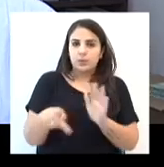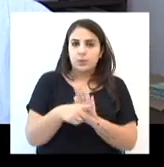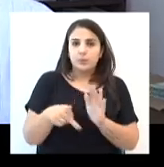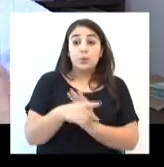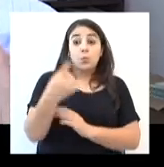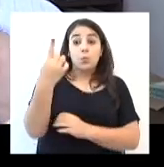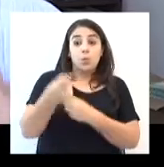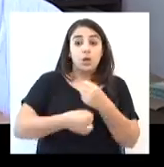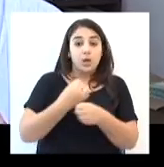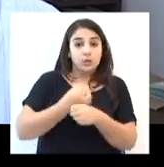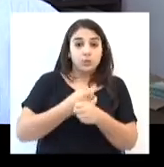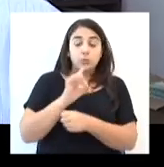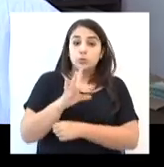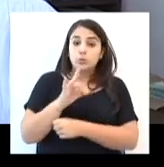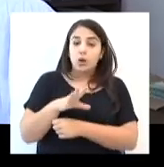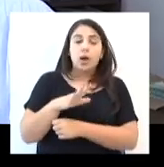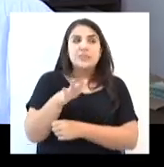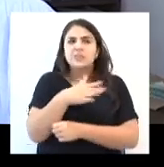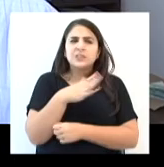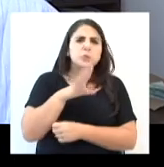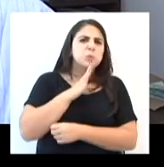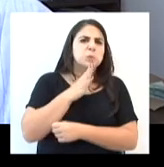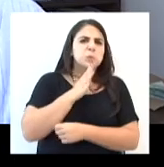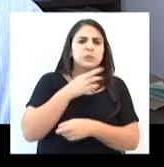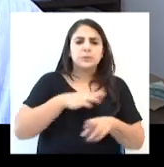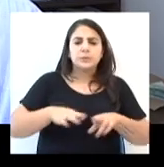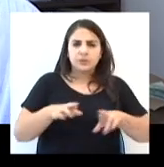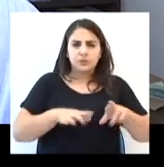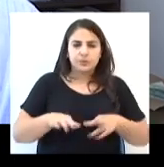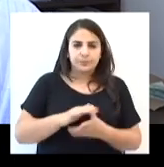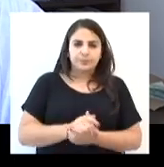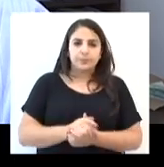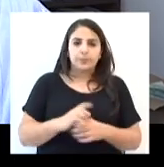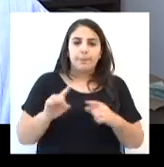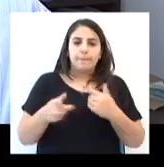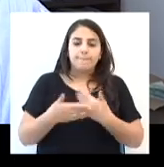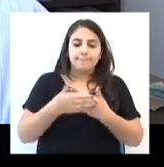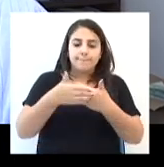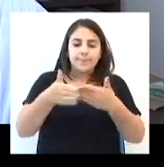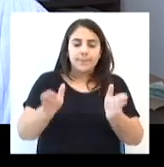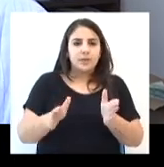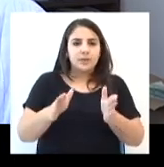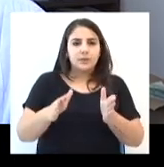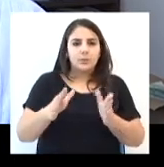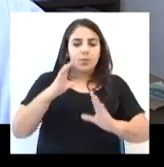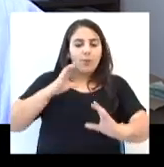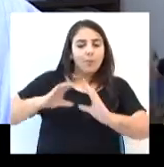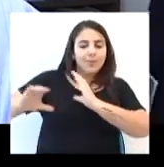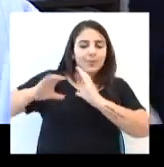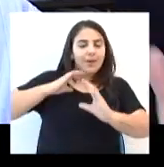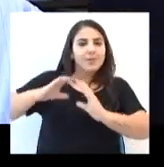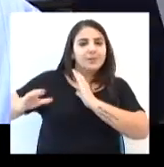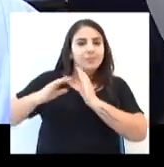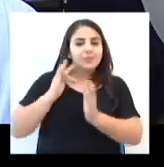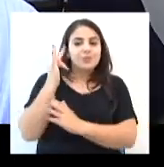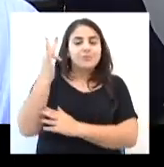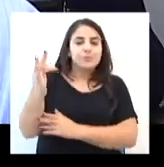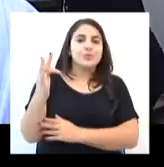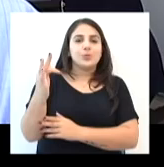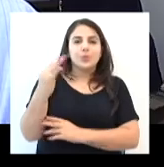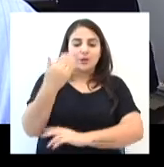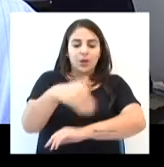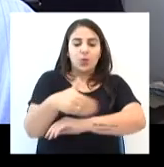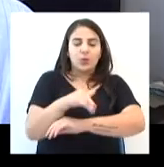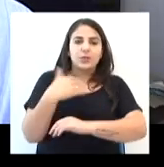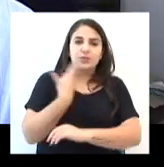há apenas um ano, desconhecemos um pouco a região, eles também nos desconhecem, e abrimos um canal de comunicação sobre as futuras obras que